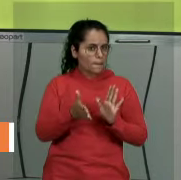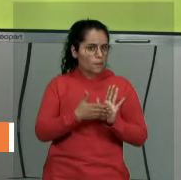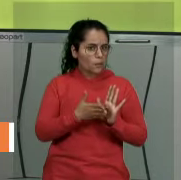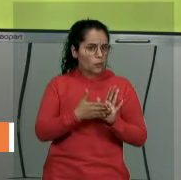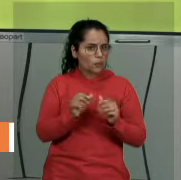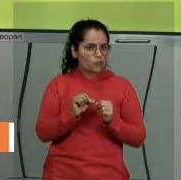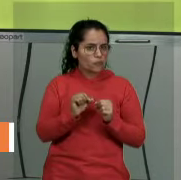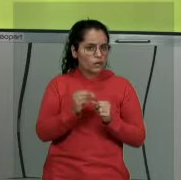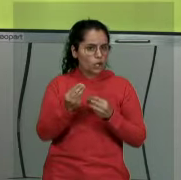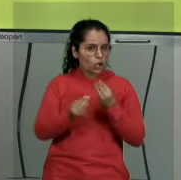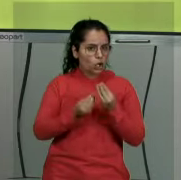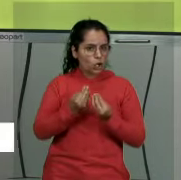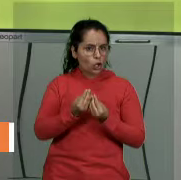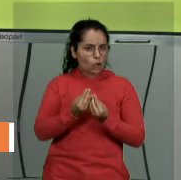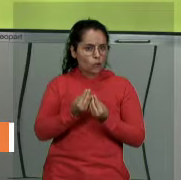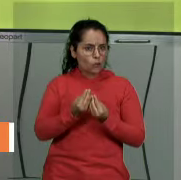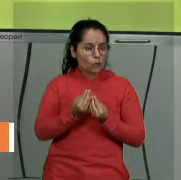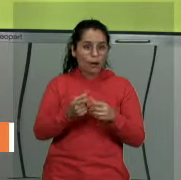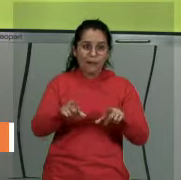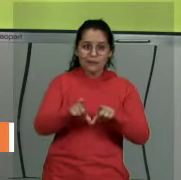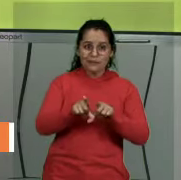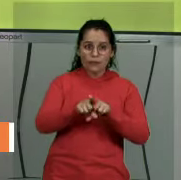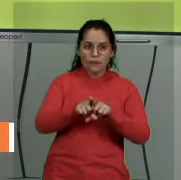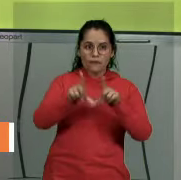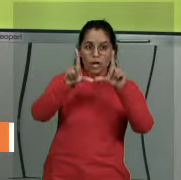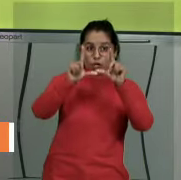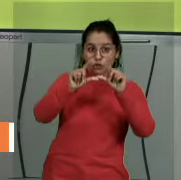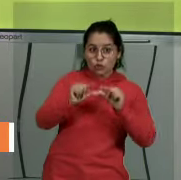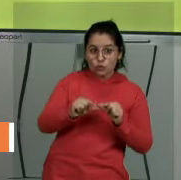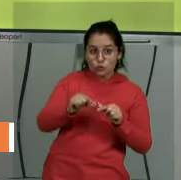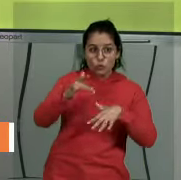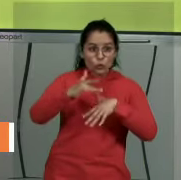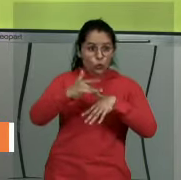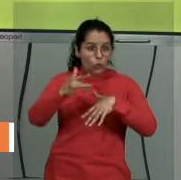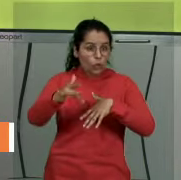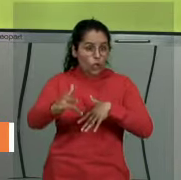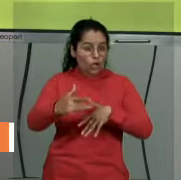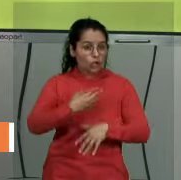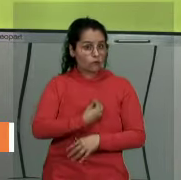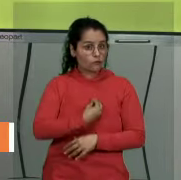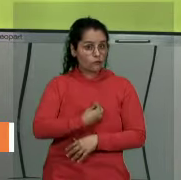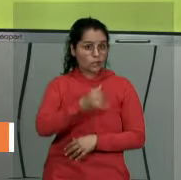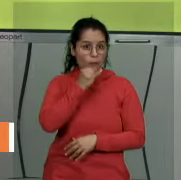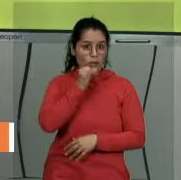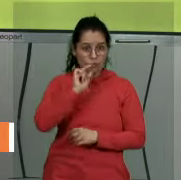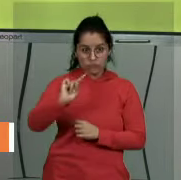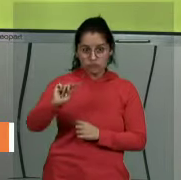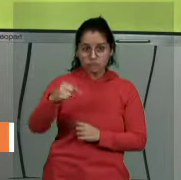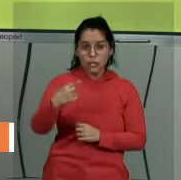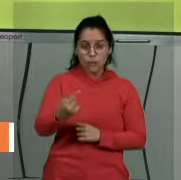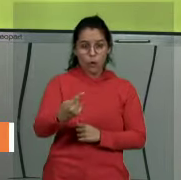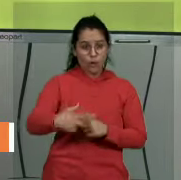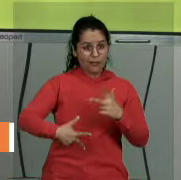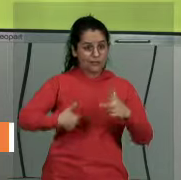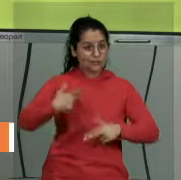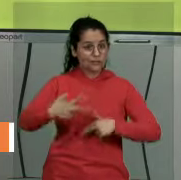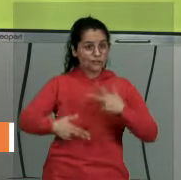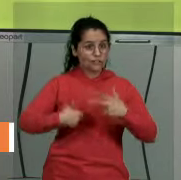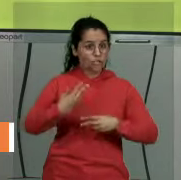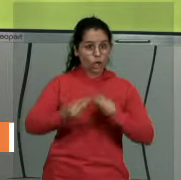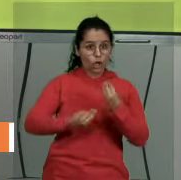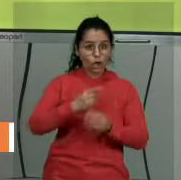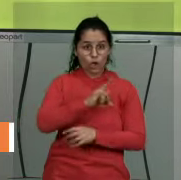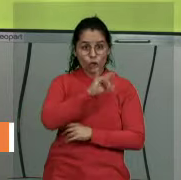fazer na cirurgia, e vai sedar a dor, vai funcionar, no caso da cirurgia ali, né, no